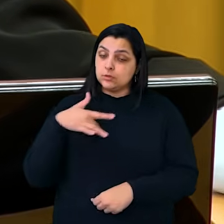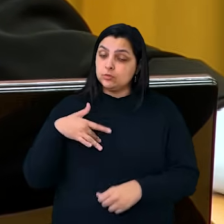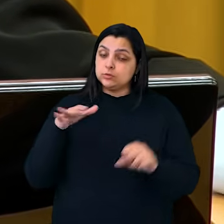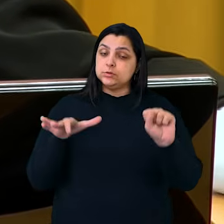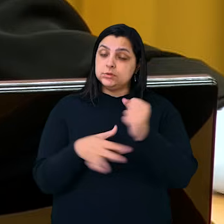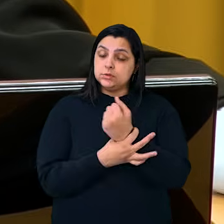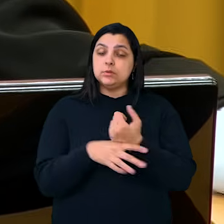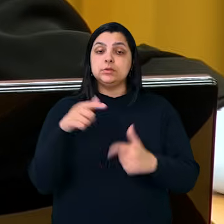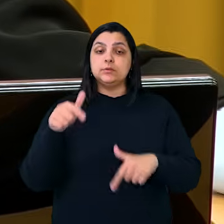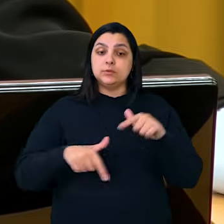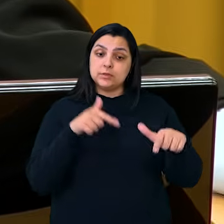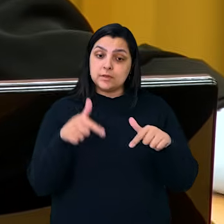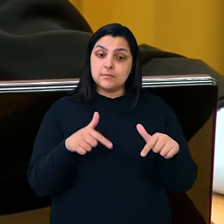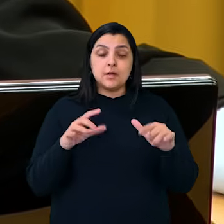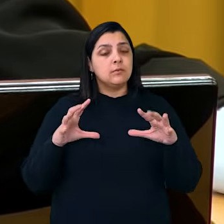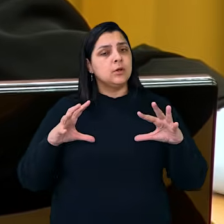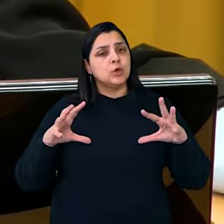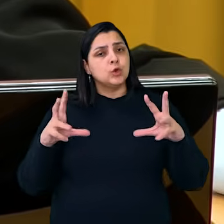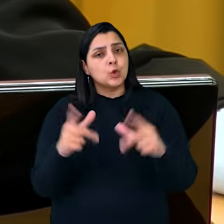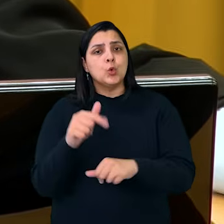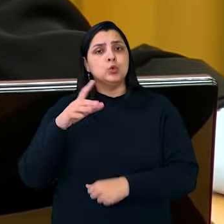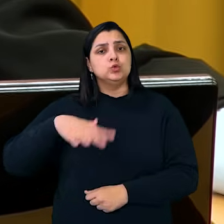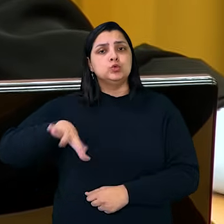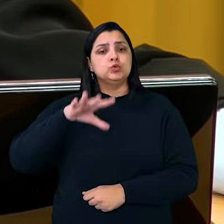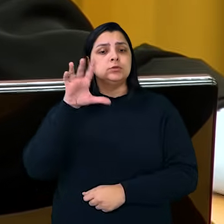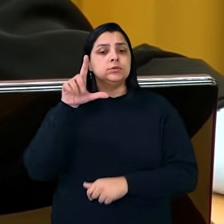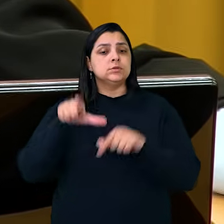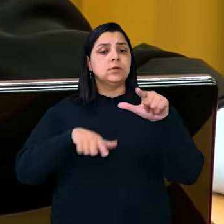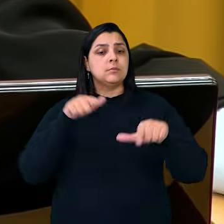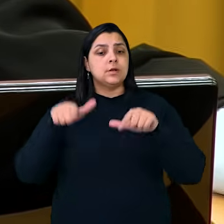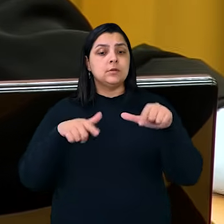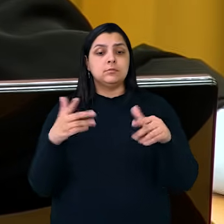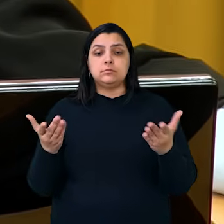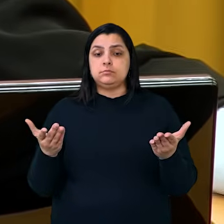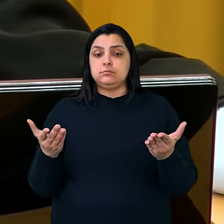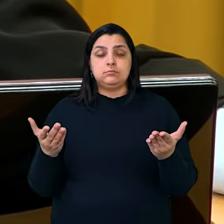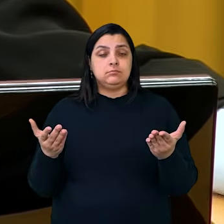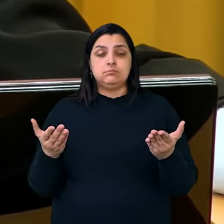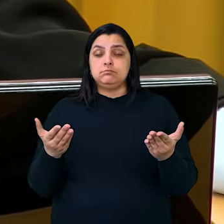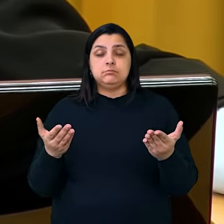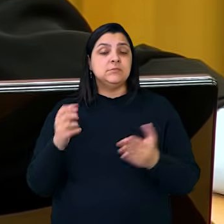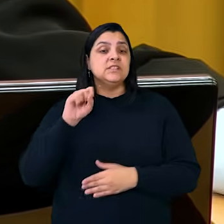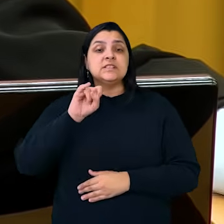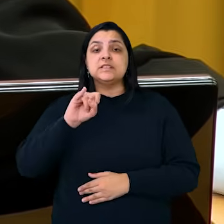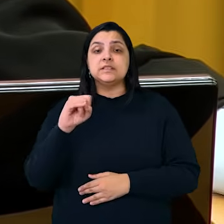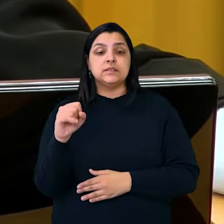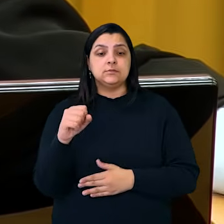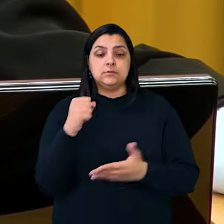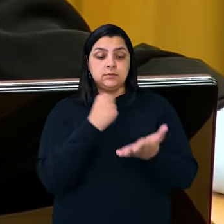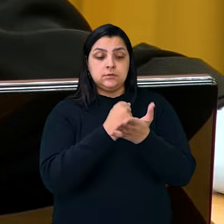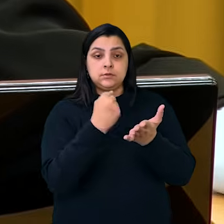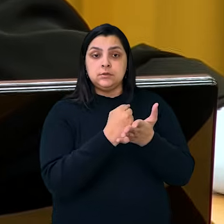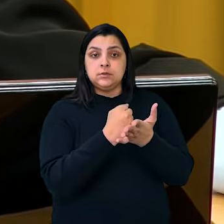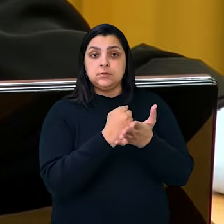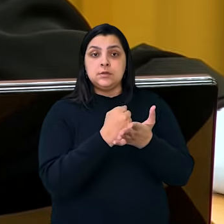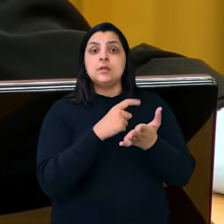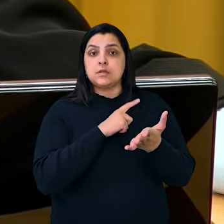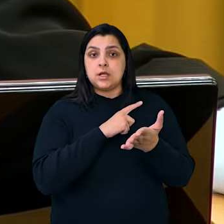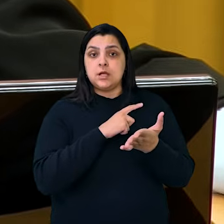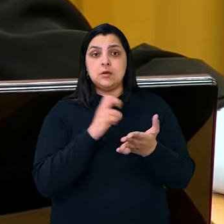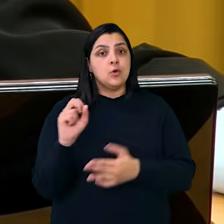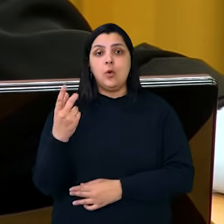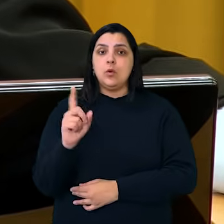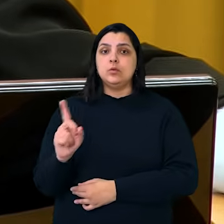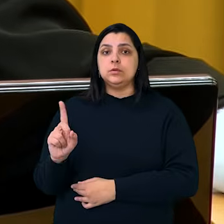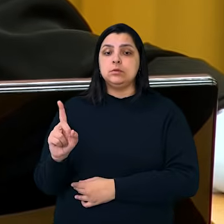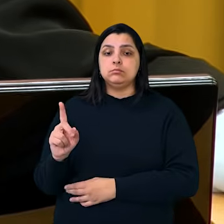saúde e segurança no trabalho a todos os trabalhadores e trabalhadoras, independentemente do seu status